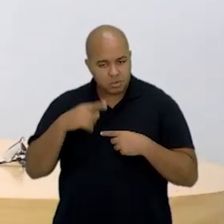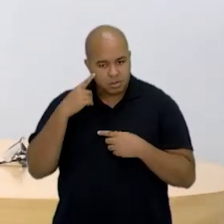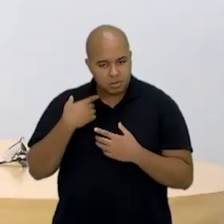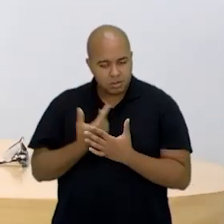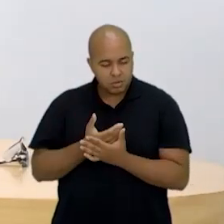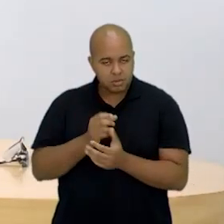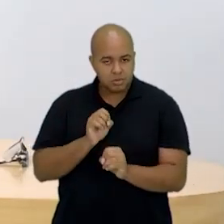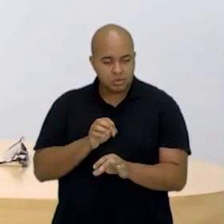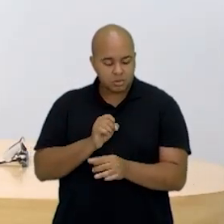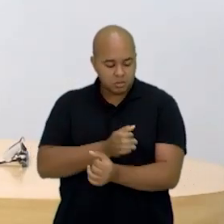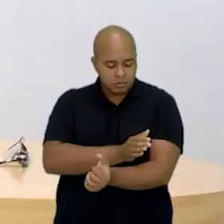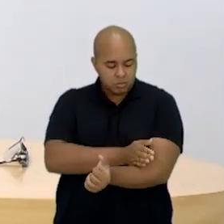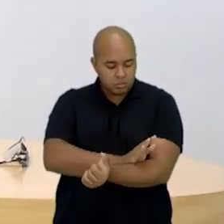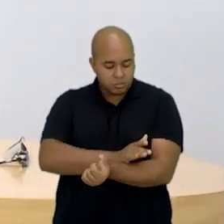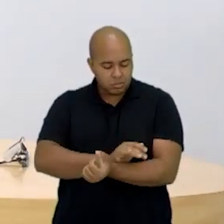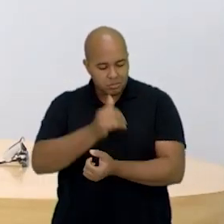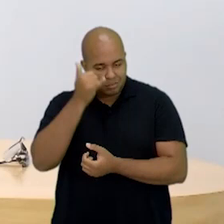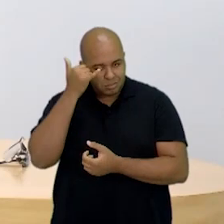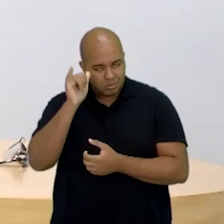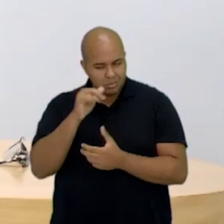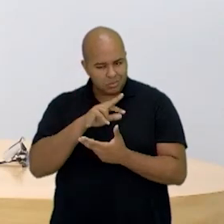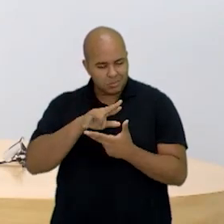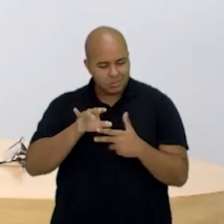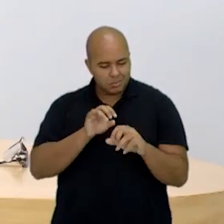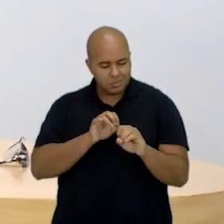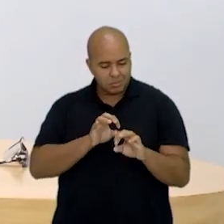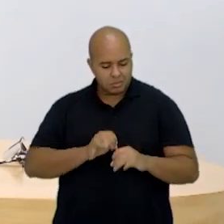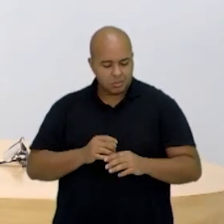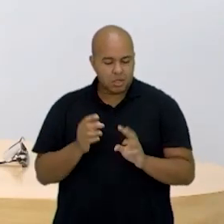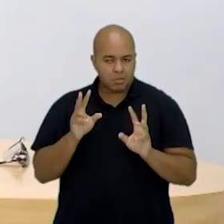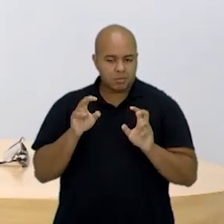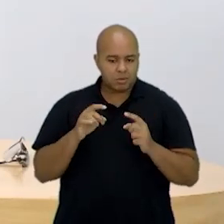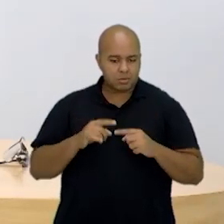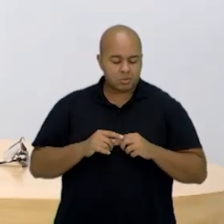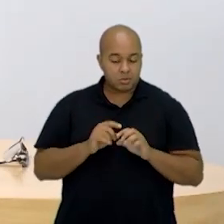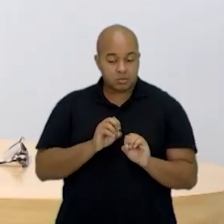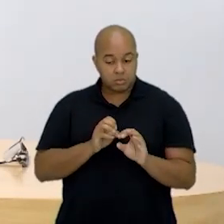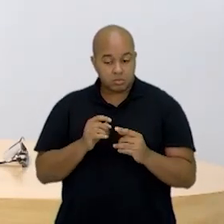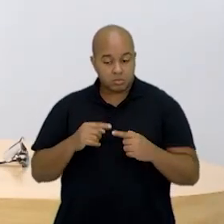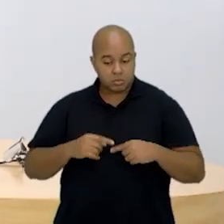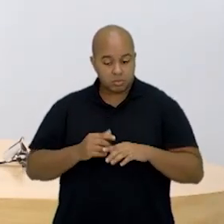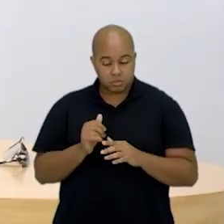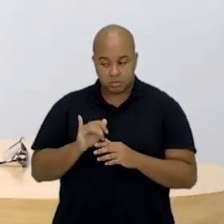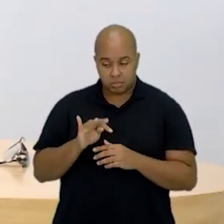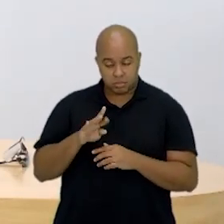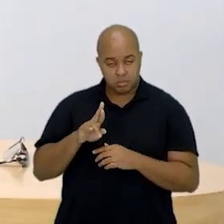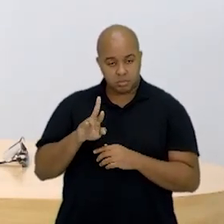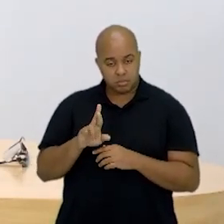educação anti-racista com várias aulas aí abordando a educação